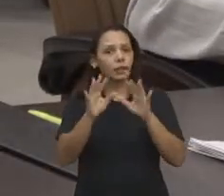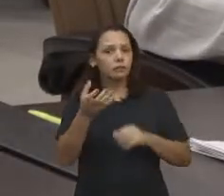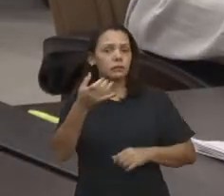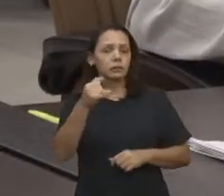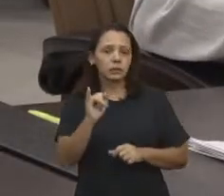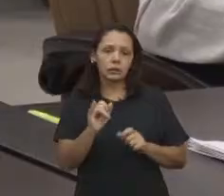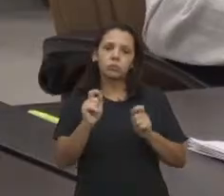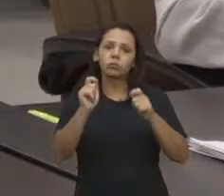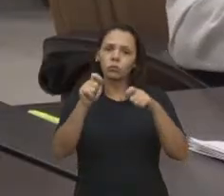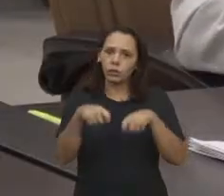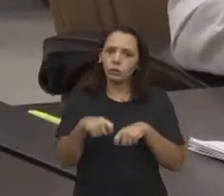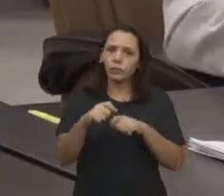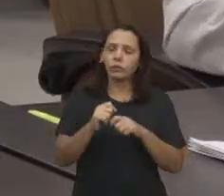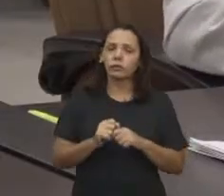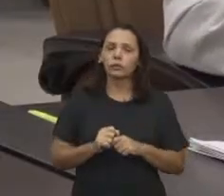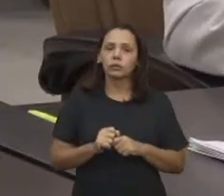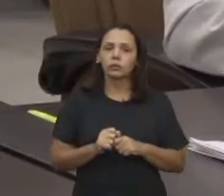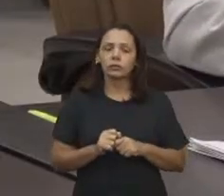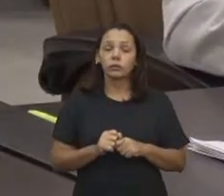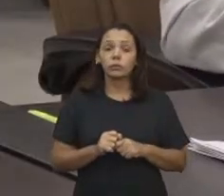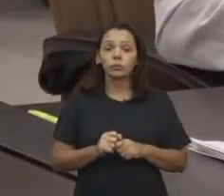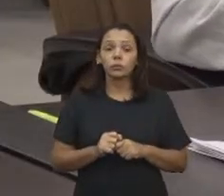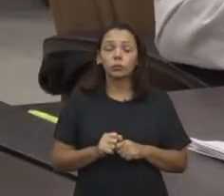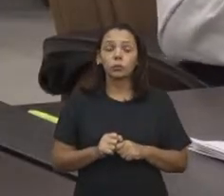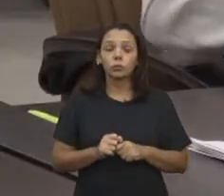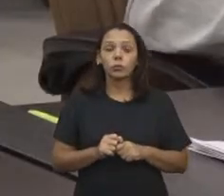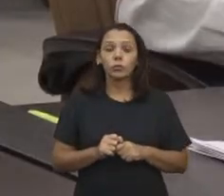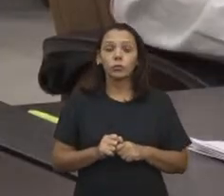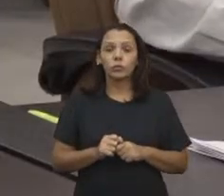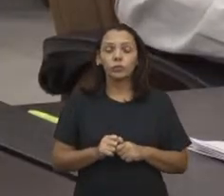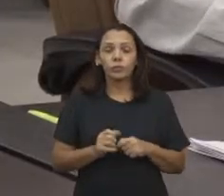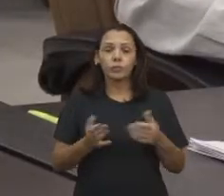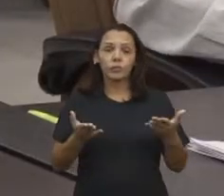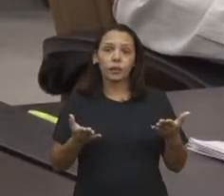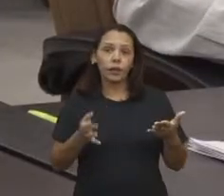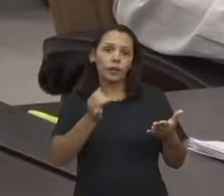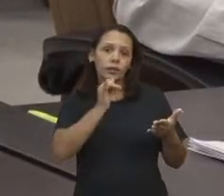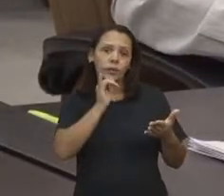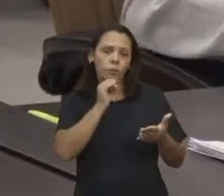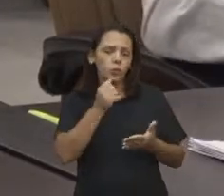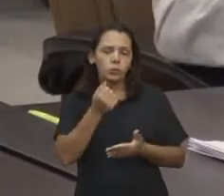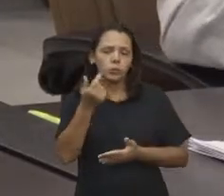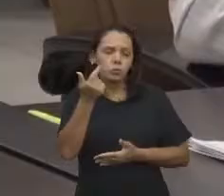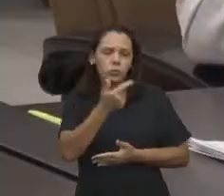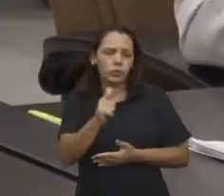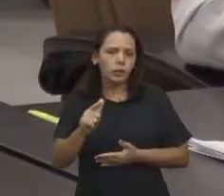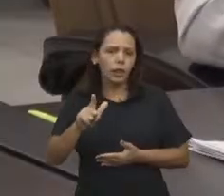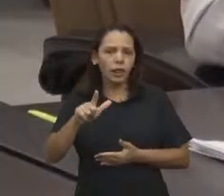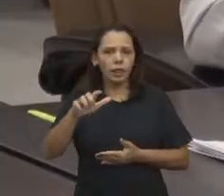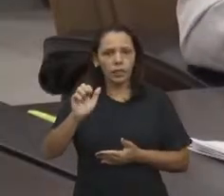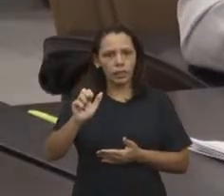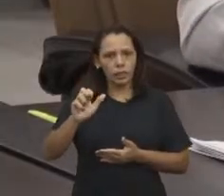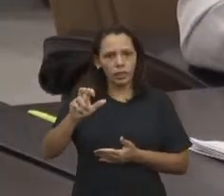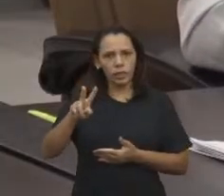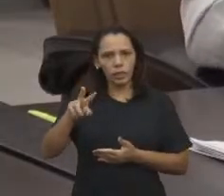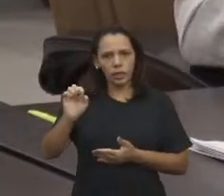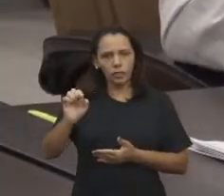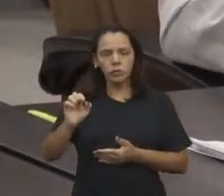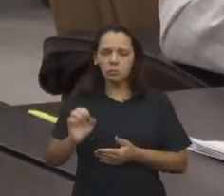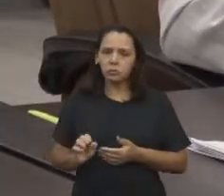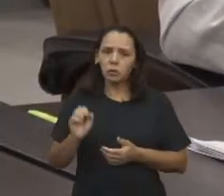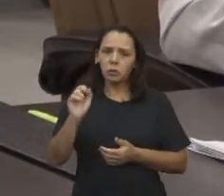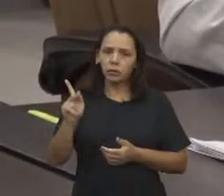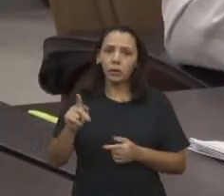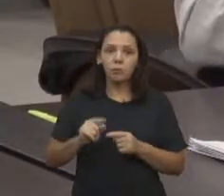isso, que não faça o leve, vamos supor que não faz o leve, mas pega uma área que é da prefeitura,